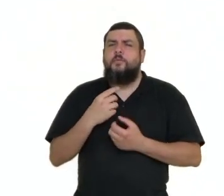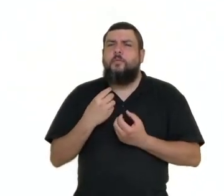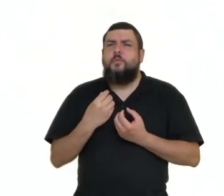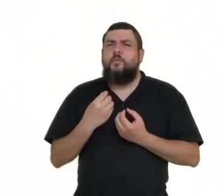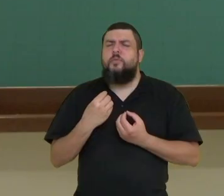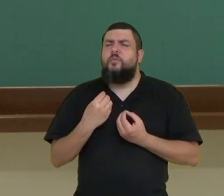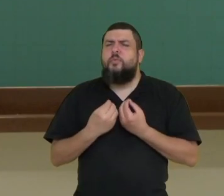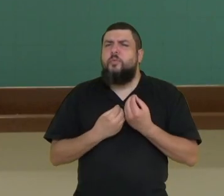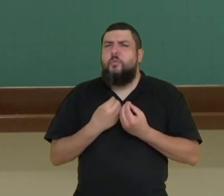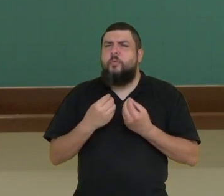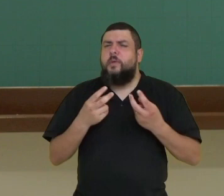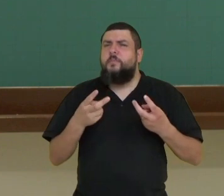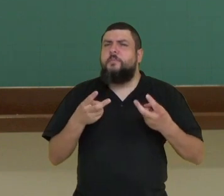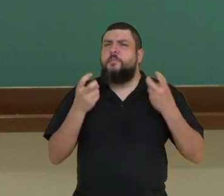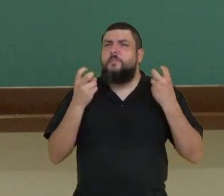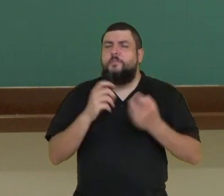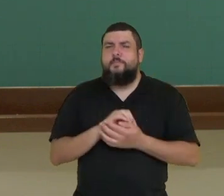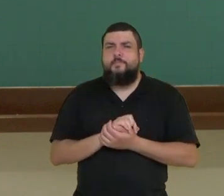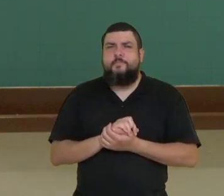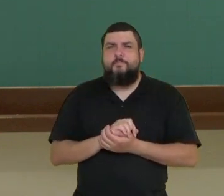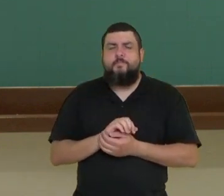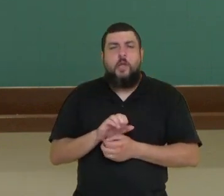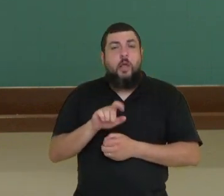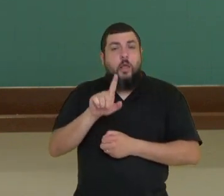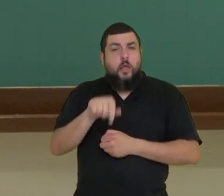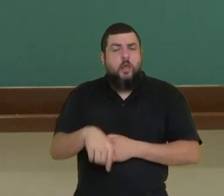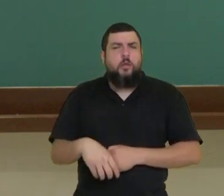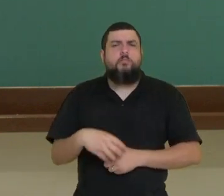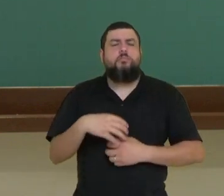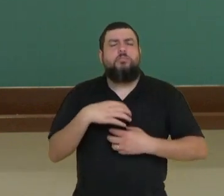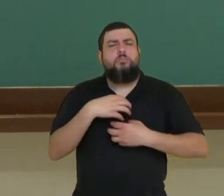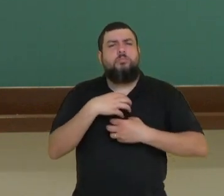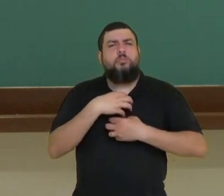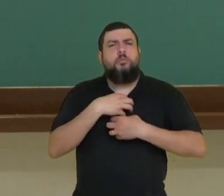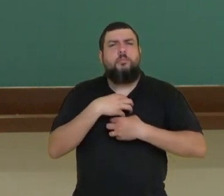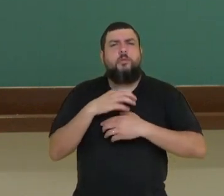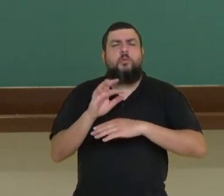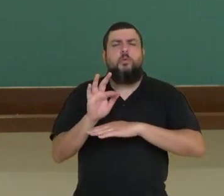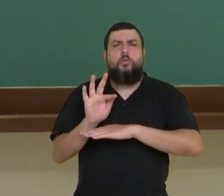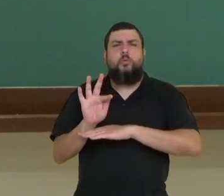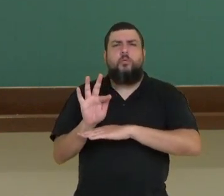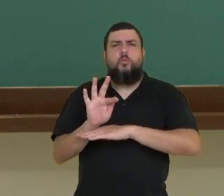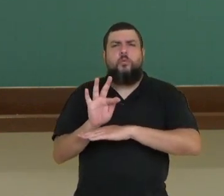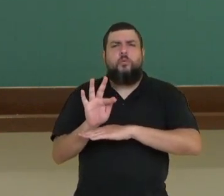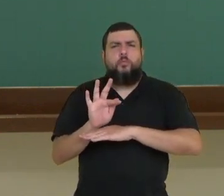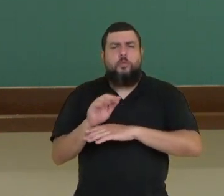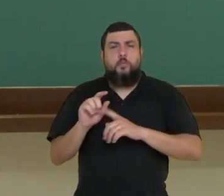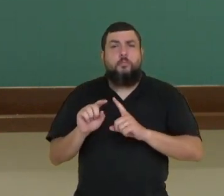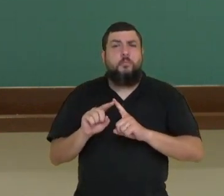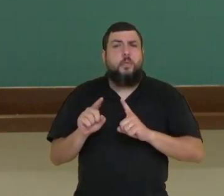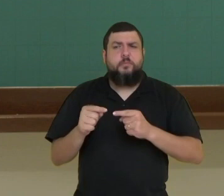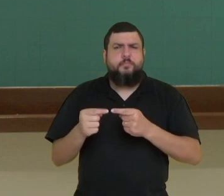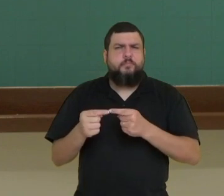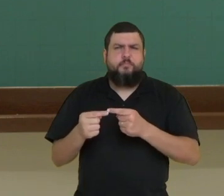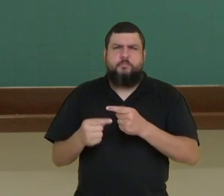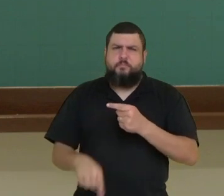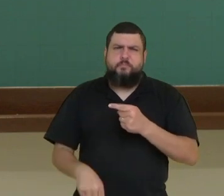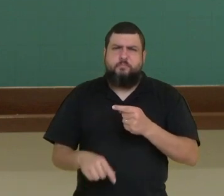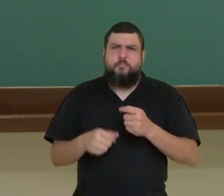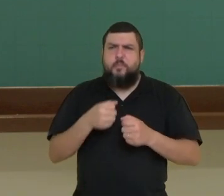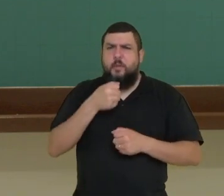nós percebemos o quê? Uma linguagem muito formal do jogador, inadequada à situação da